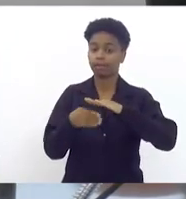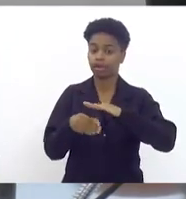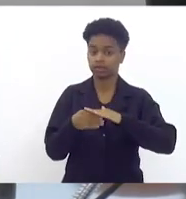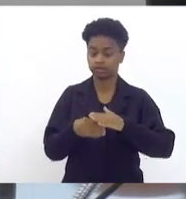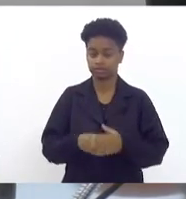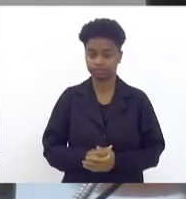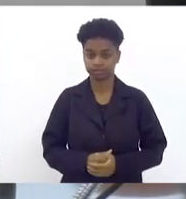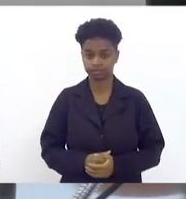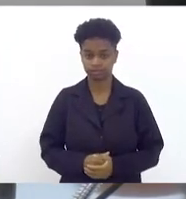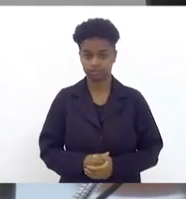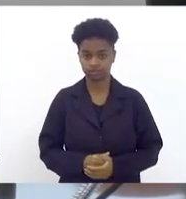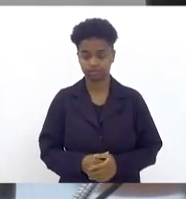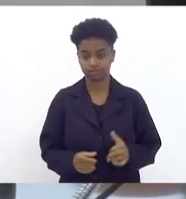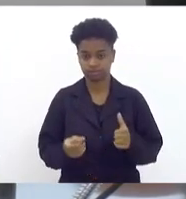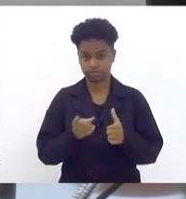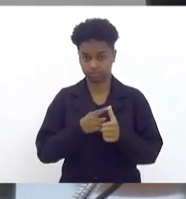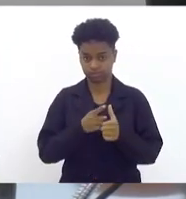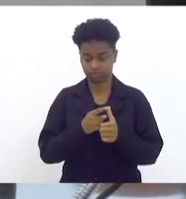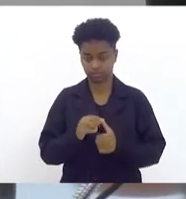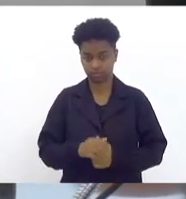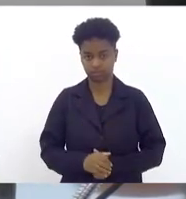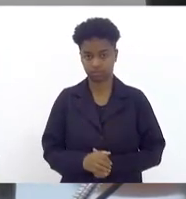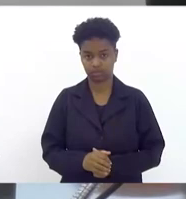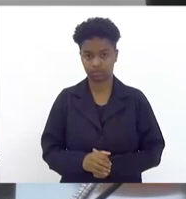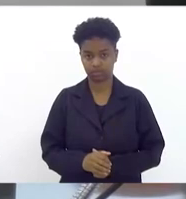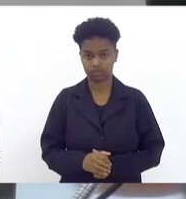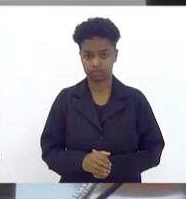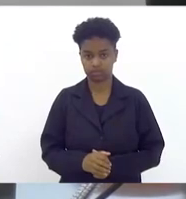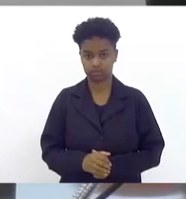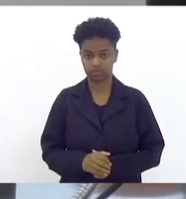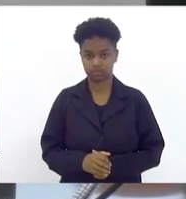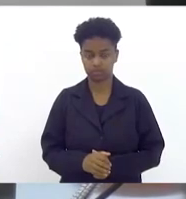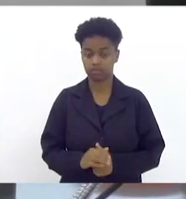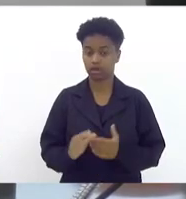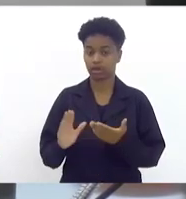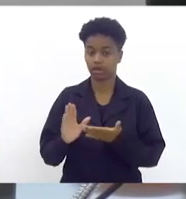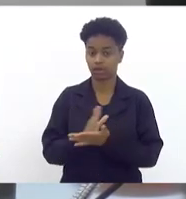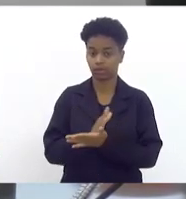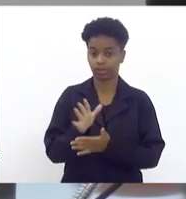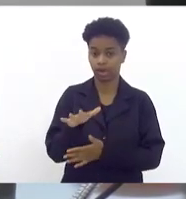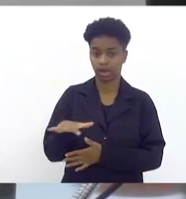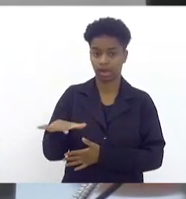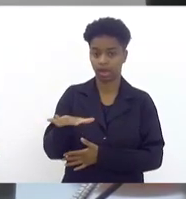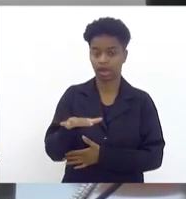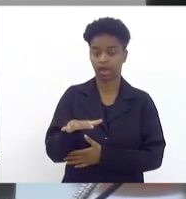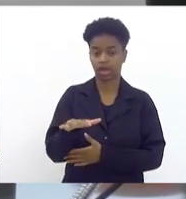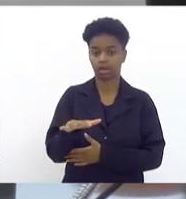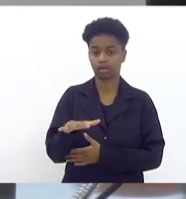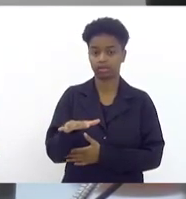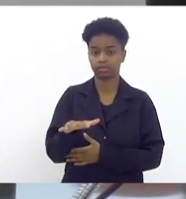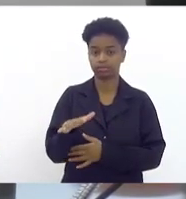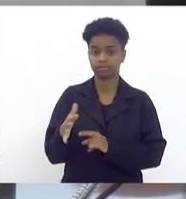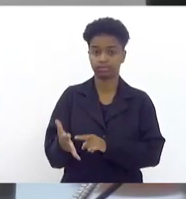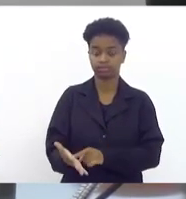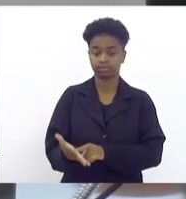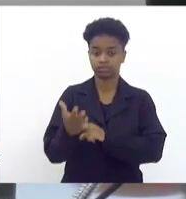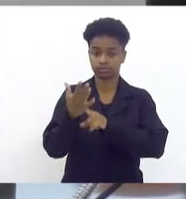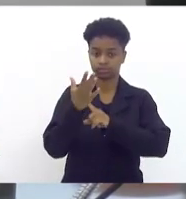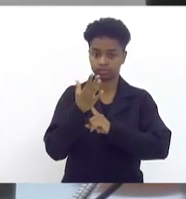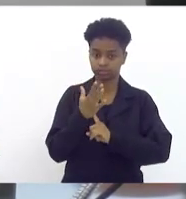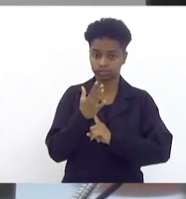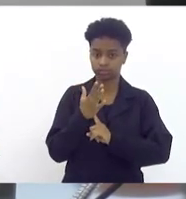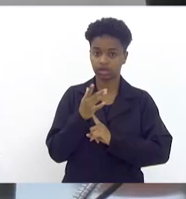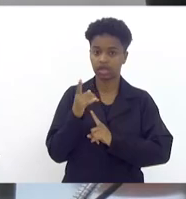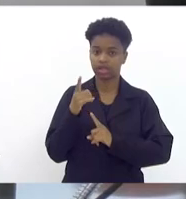Primeiro, a gente foi procurado por alguns segmentos produtivos, mostrando para a gente